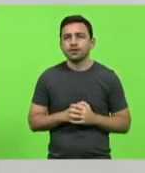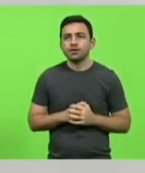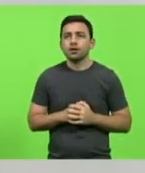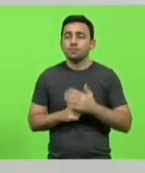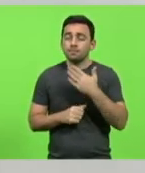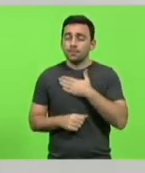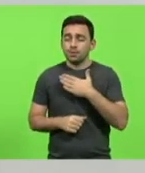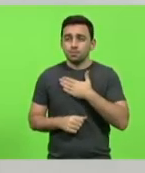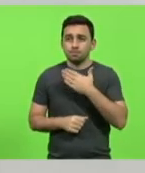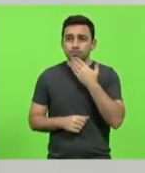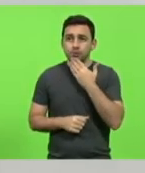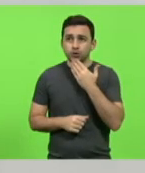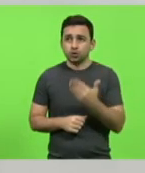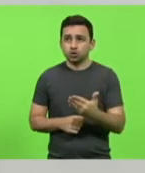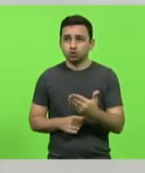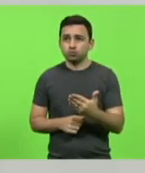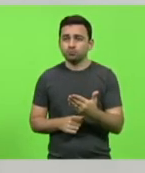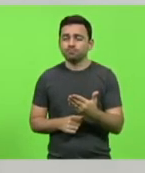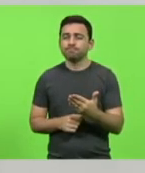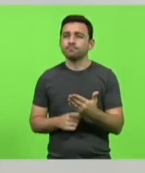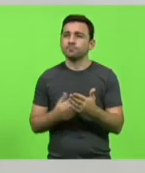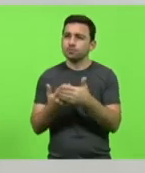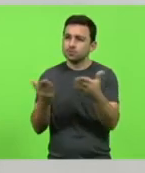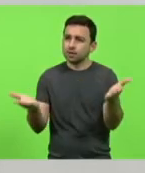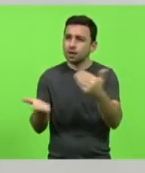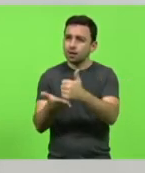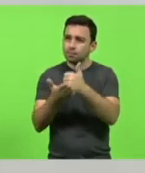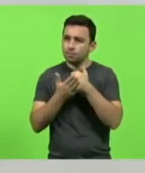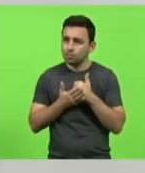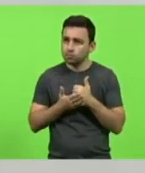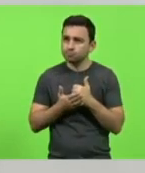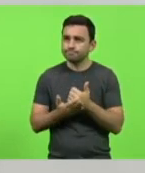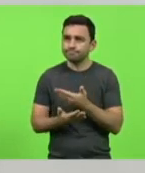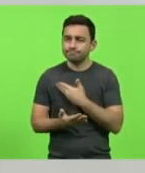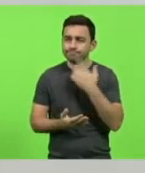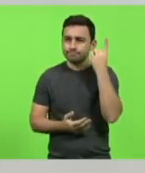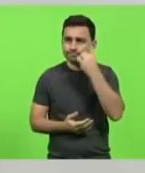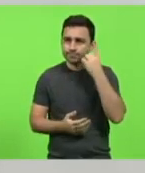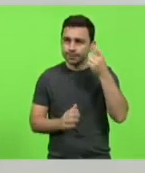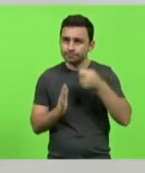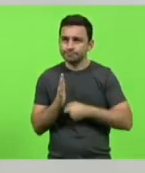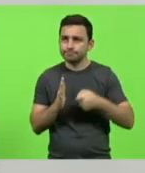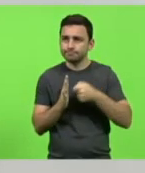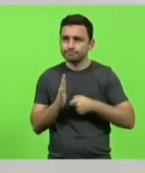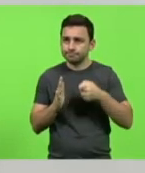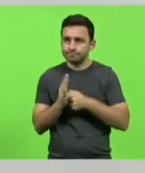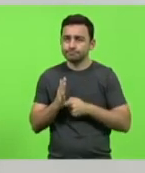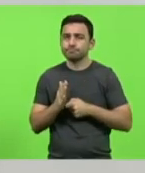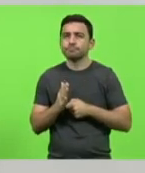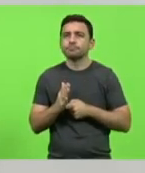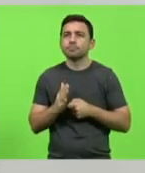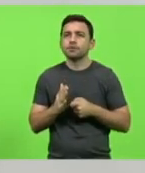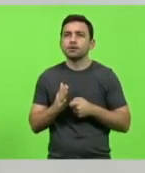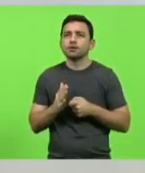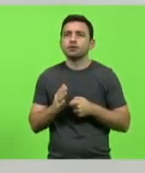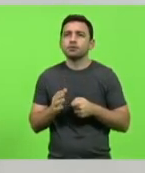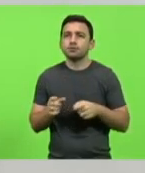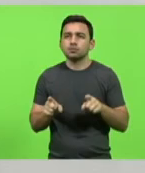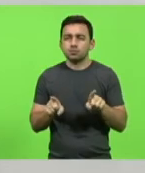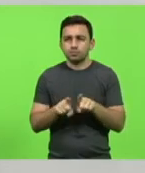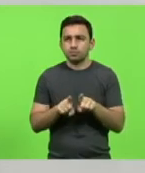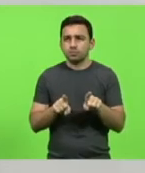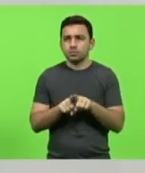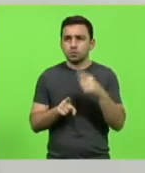aqui encarecidamente o apoio dos companheiros nesta luta, nesse processo, fazendo com que